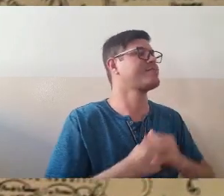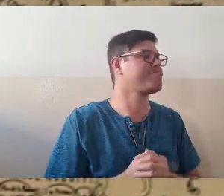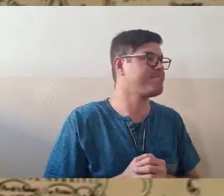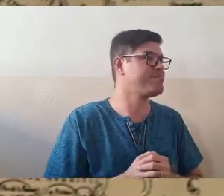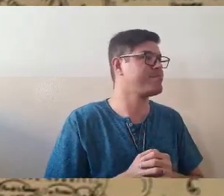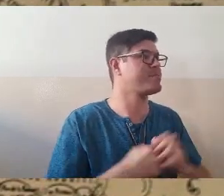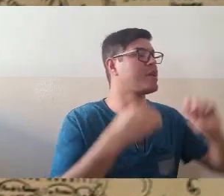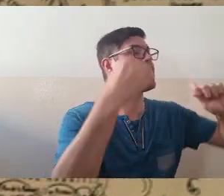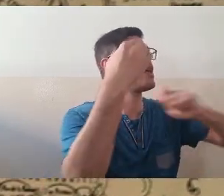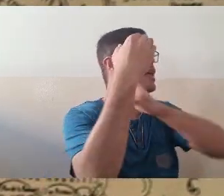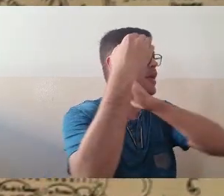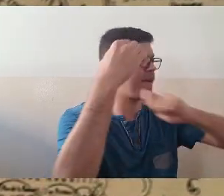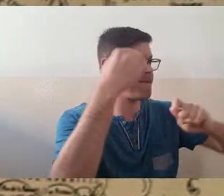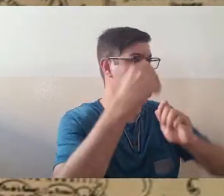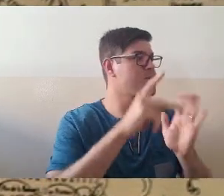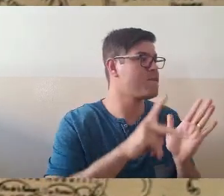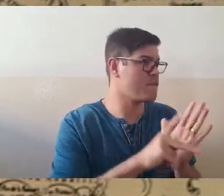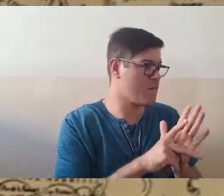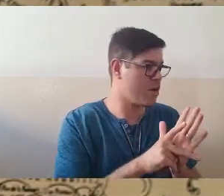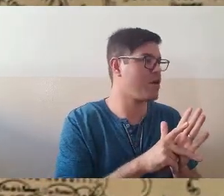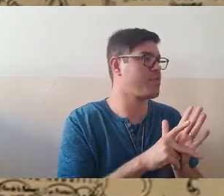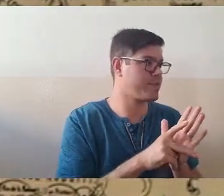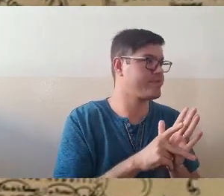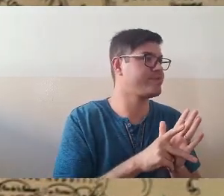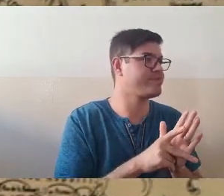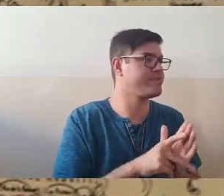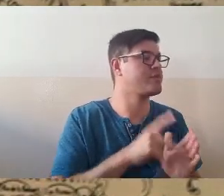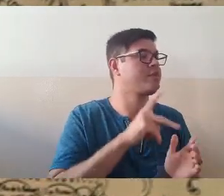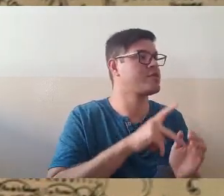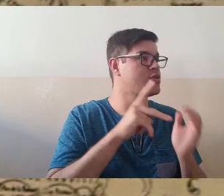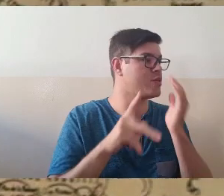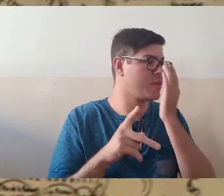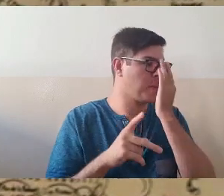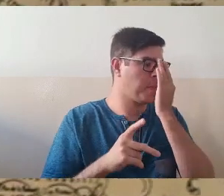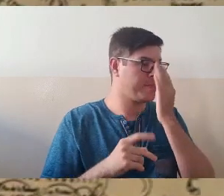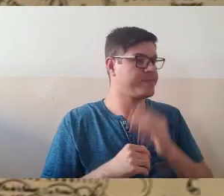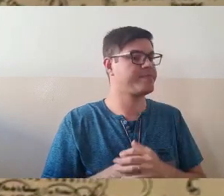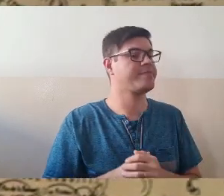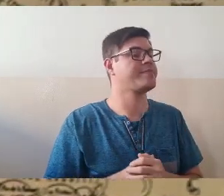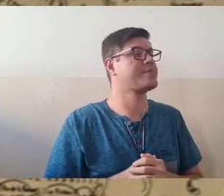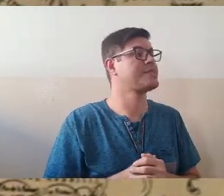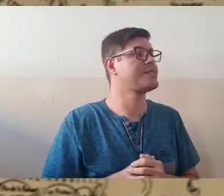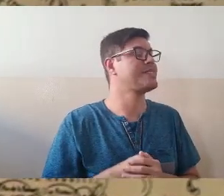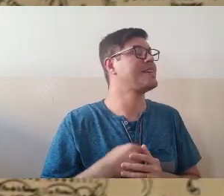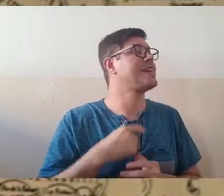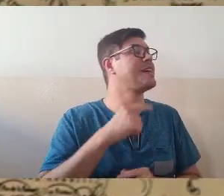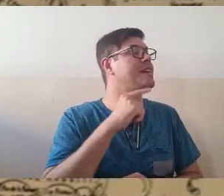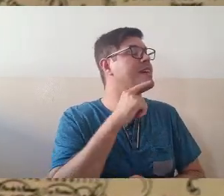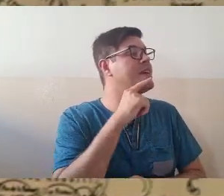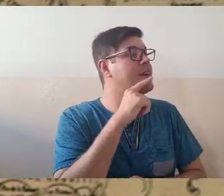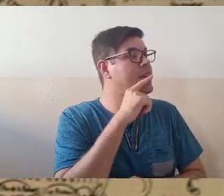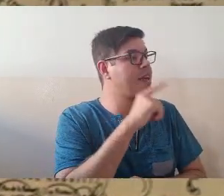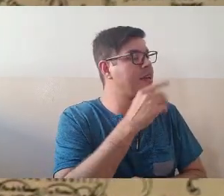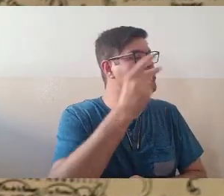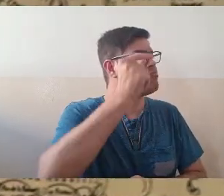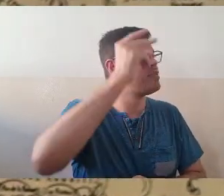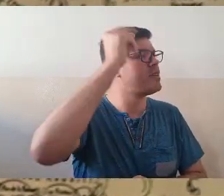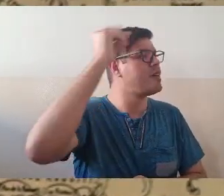Simões. Flávio Simões. Foi meu aluno de futebol. Sim. Acredite você, fui treinador dele de futebol. Faz muito tempo